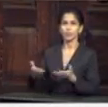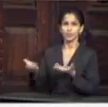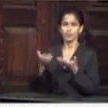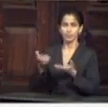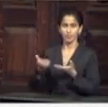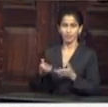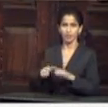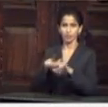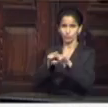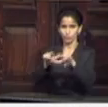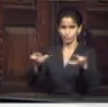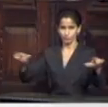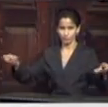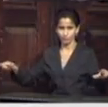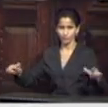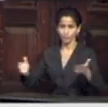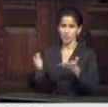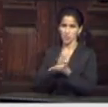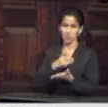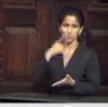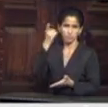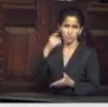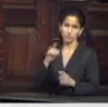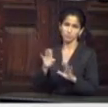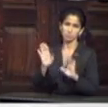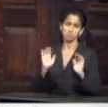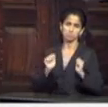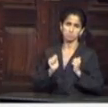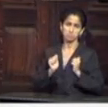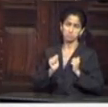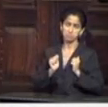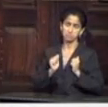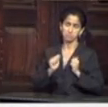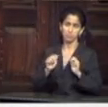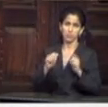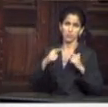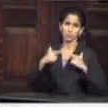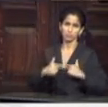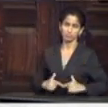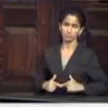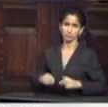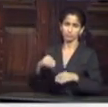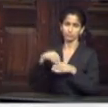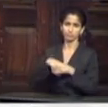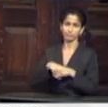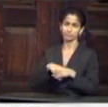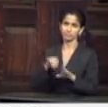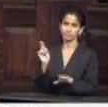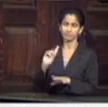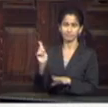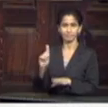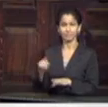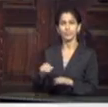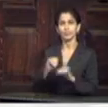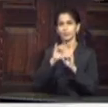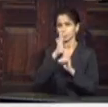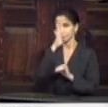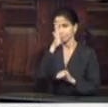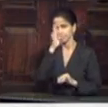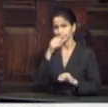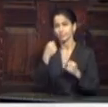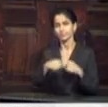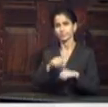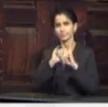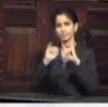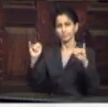para fazer com que deputados não votem. E isso, gente, é um absurdo que precisa ser denunciado. Então,